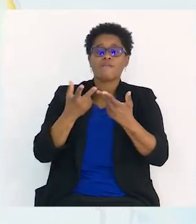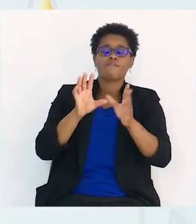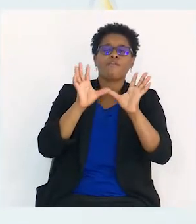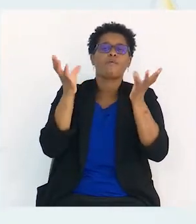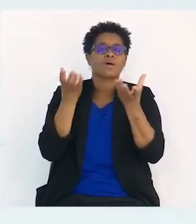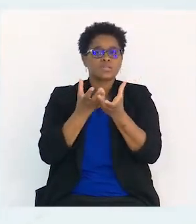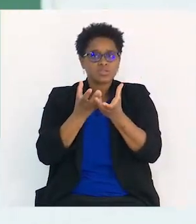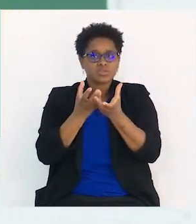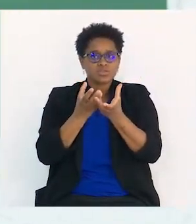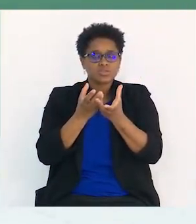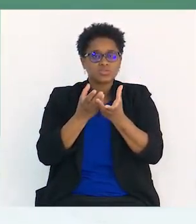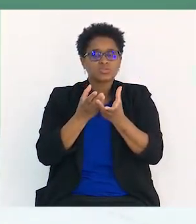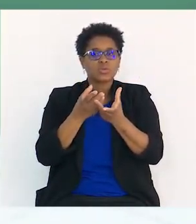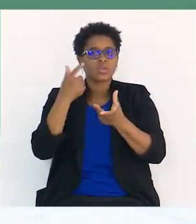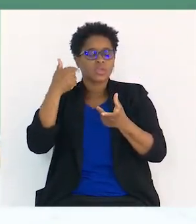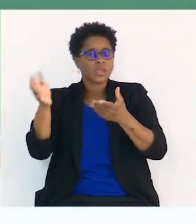outras. Repare que